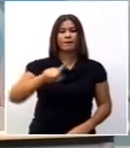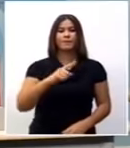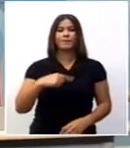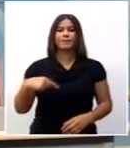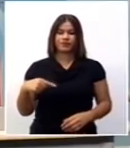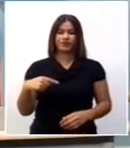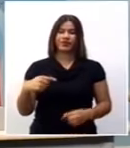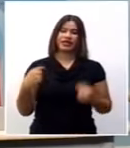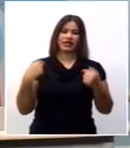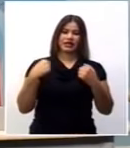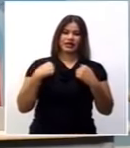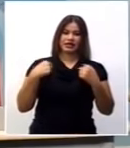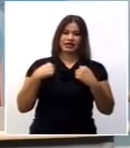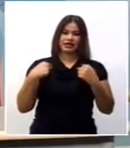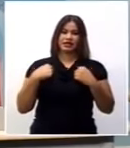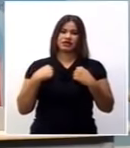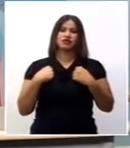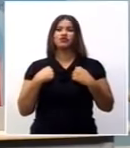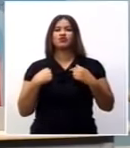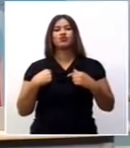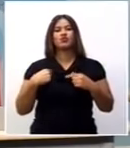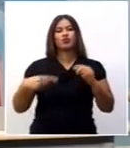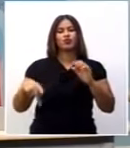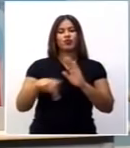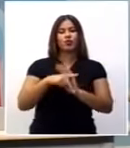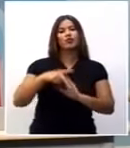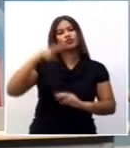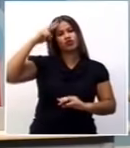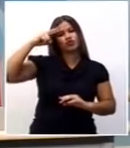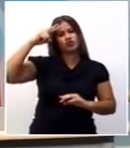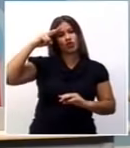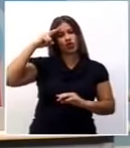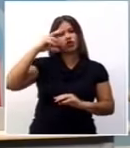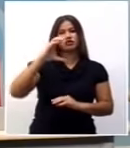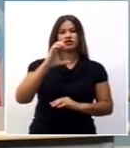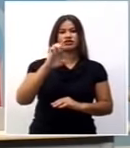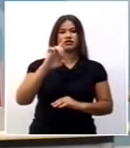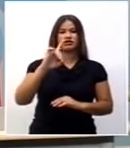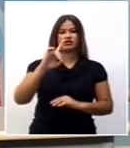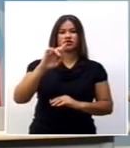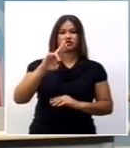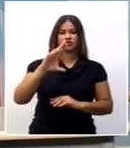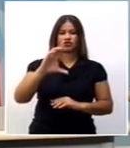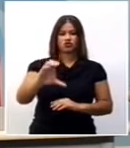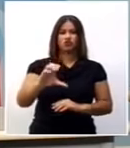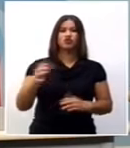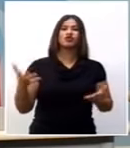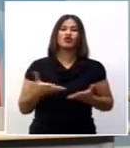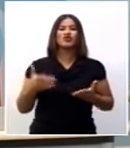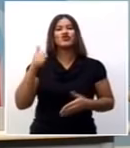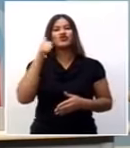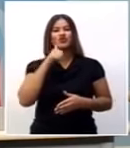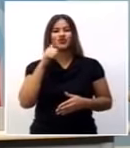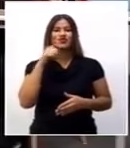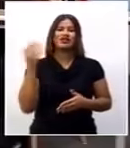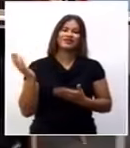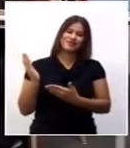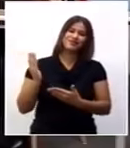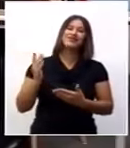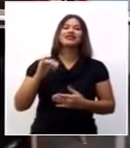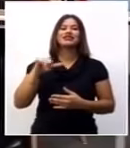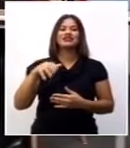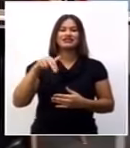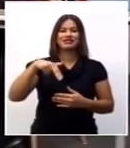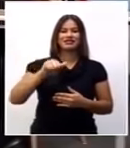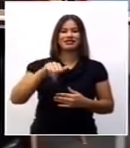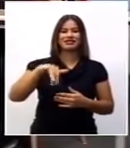Eu sou da componente curricular de História, da SEDUC. A Janaína nos acompanhará hoje, ela também é professora de História,